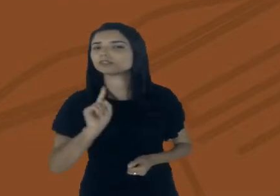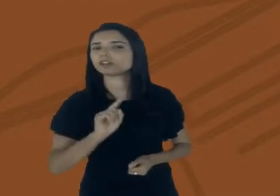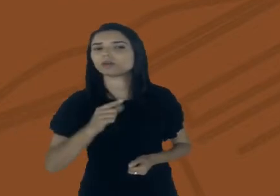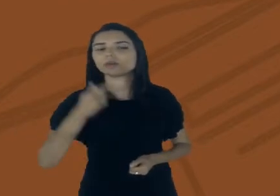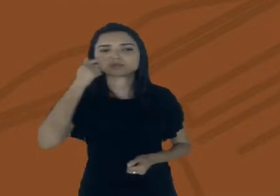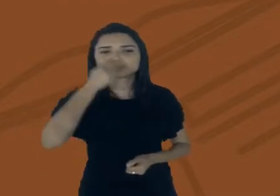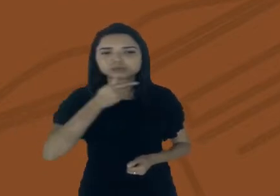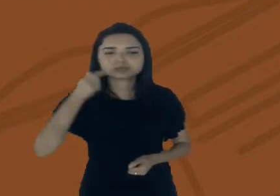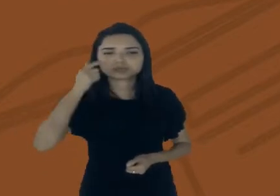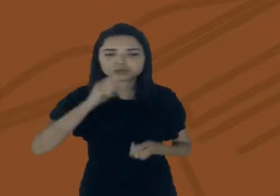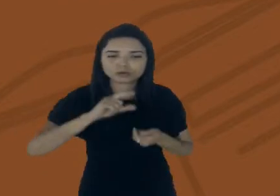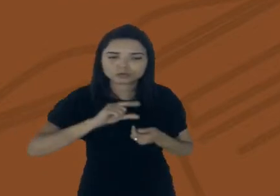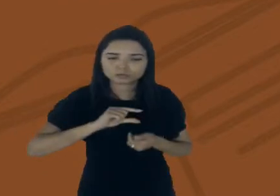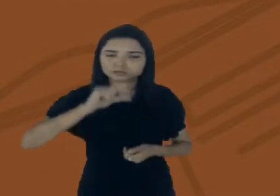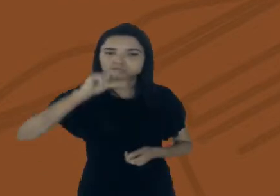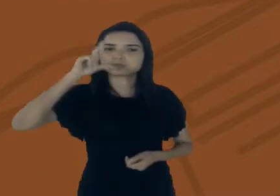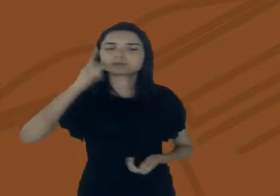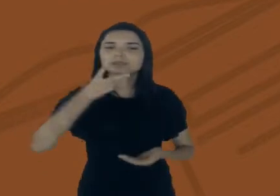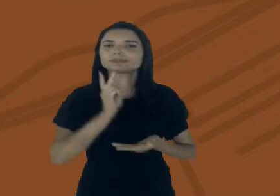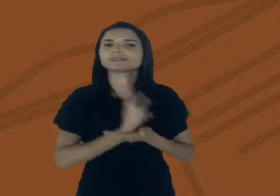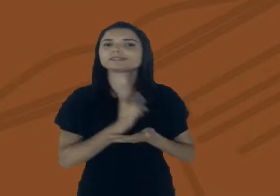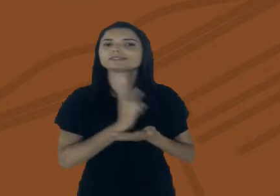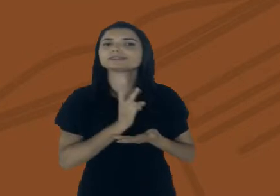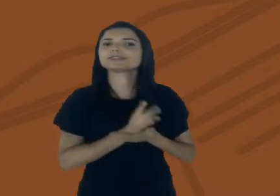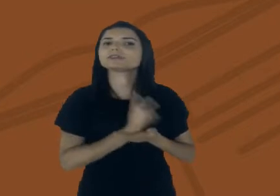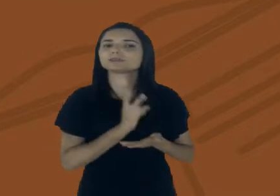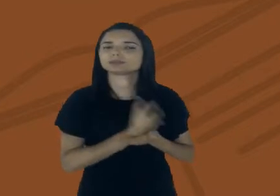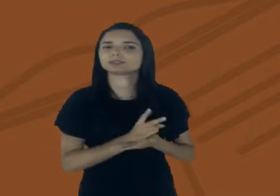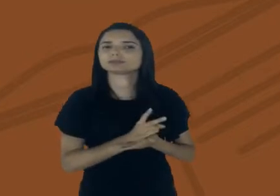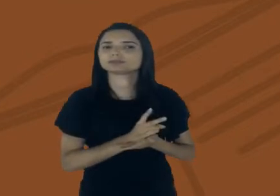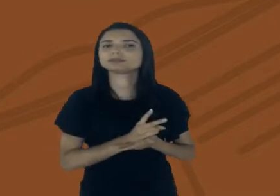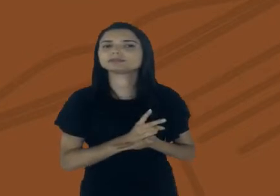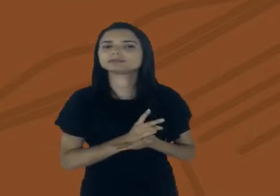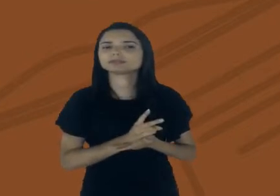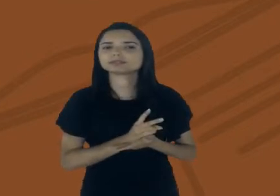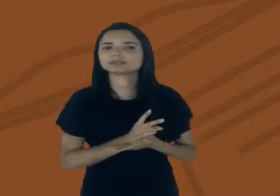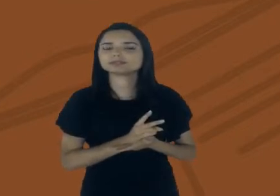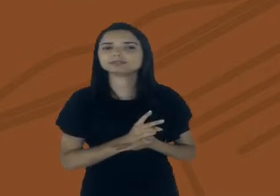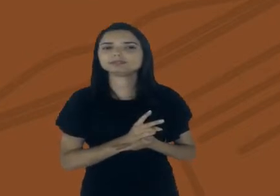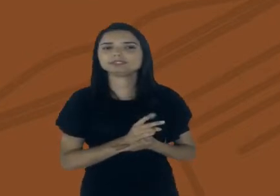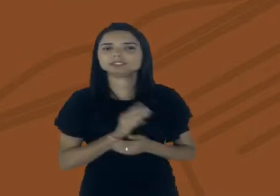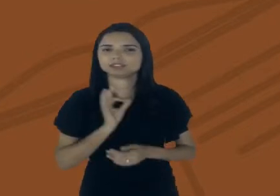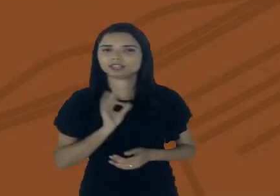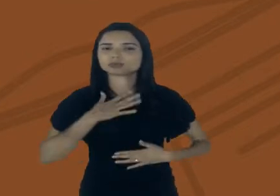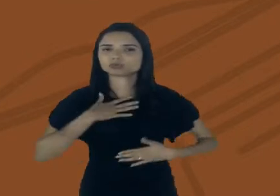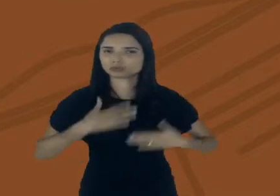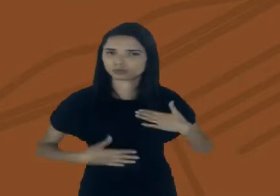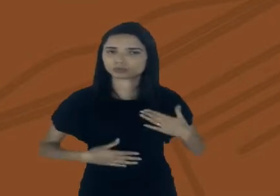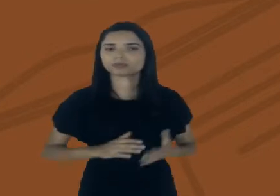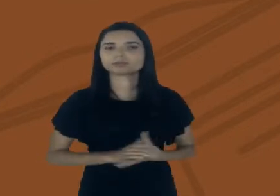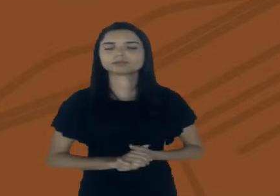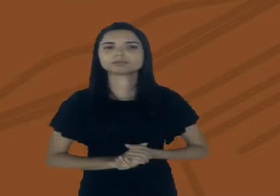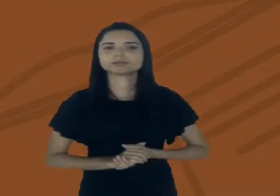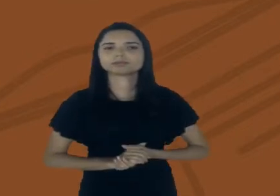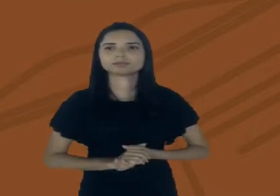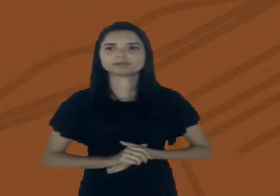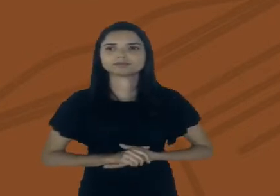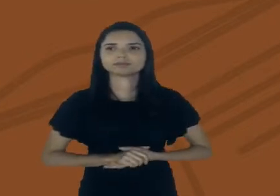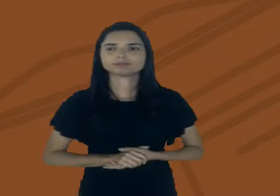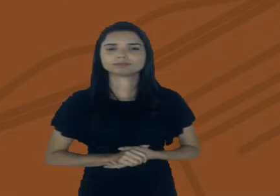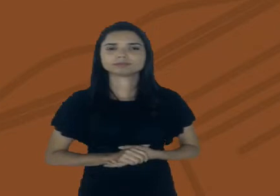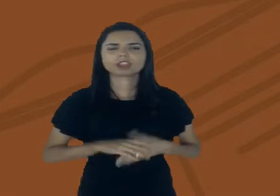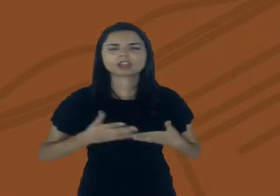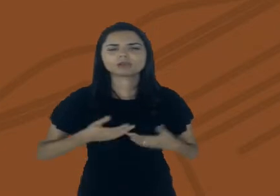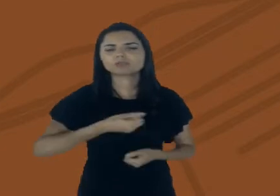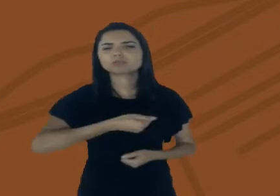está de forma mais presente no organismo. E